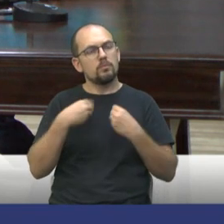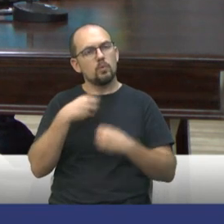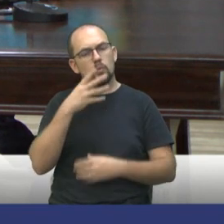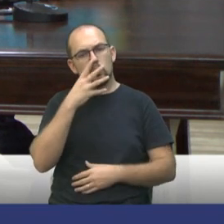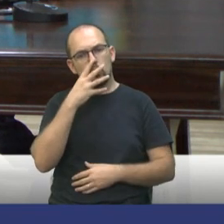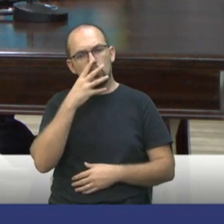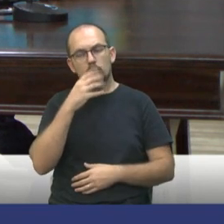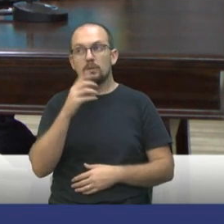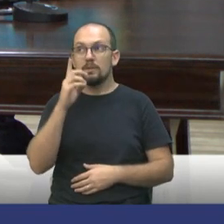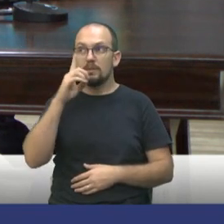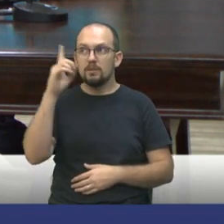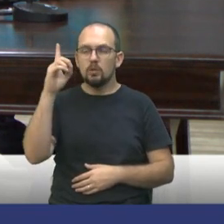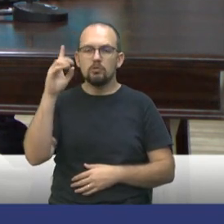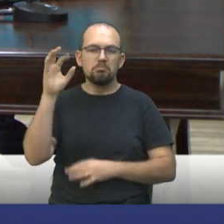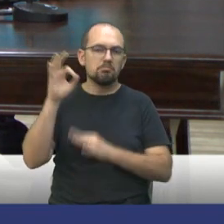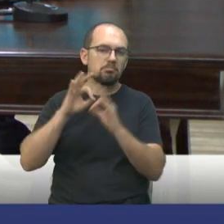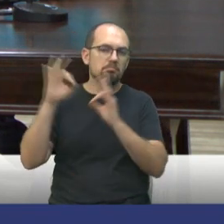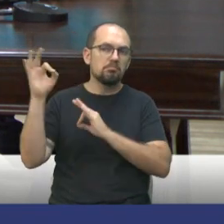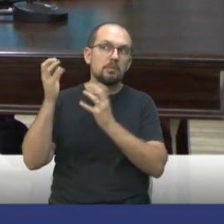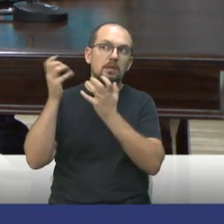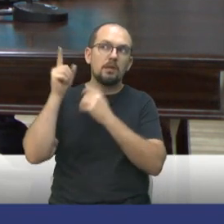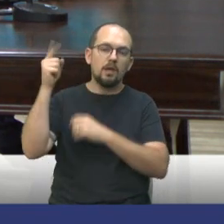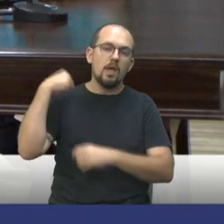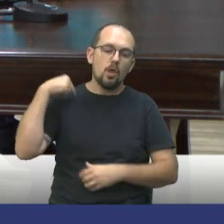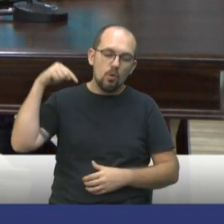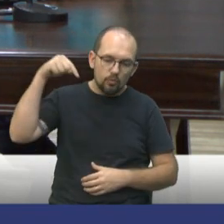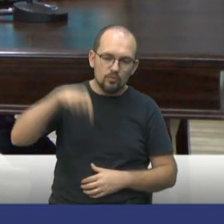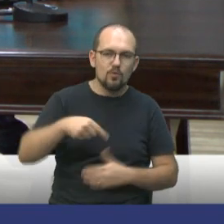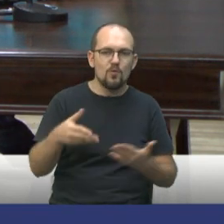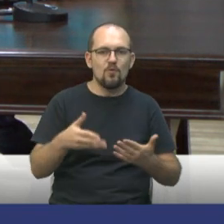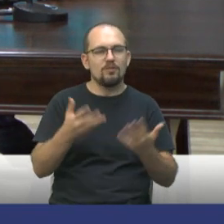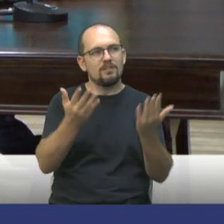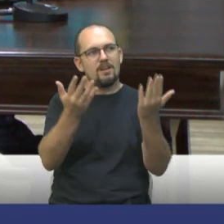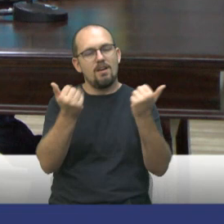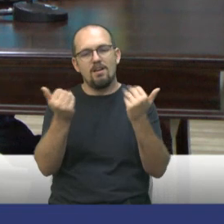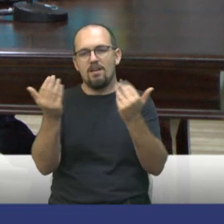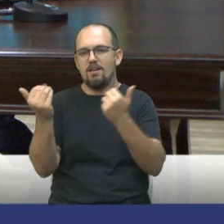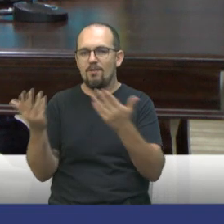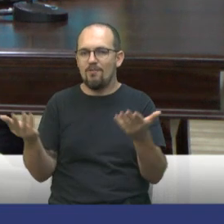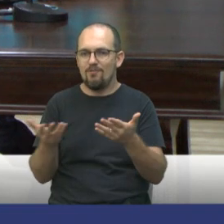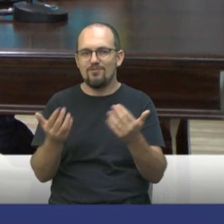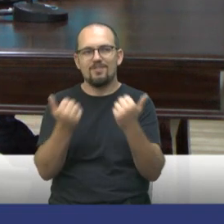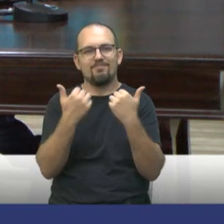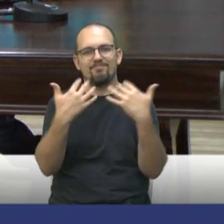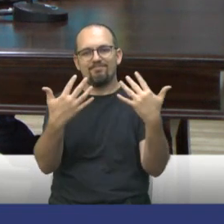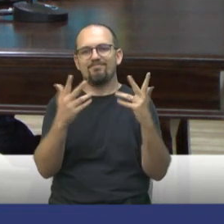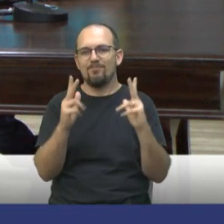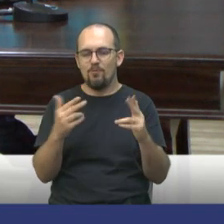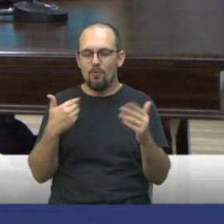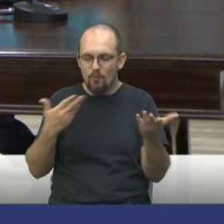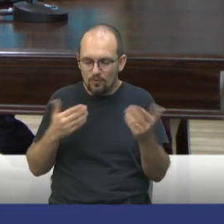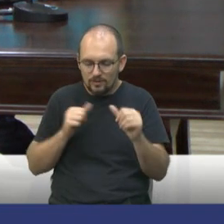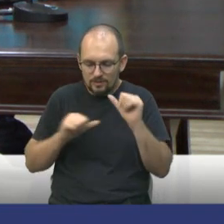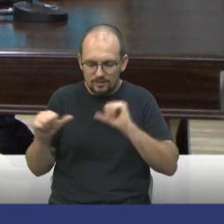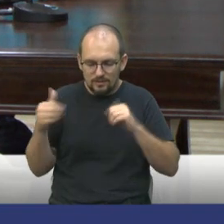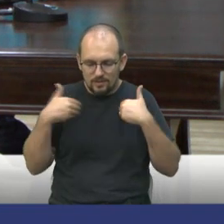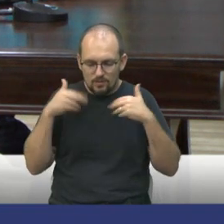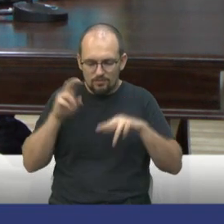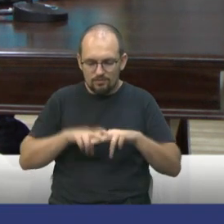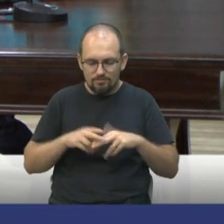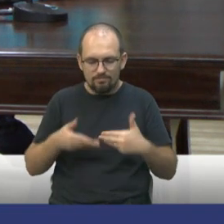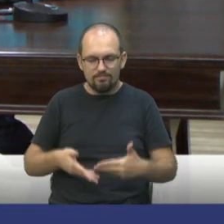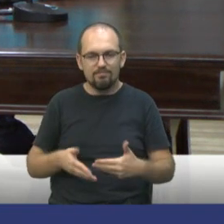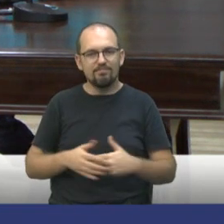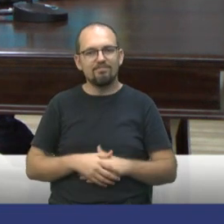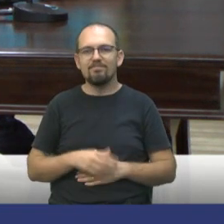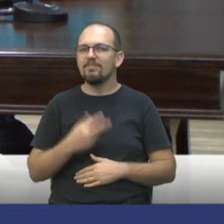e Deus quis que eu estivesse aqui os recepcionando, porque eu, como digo, a gente não pode